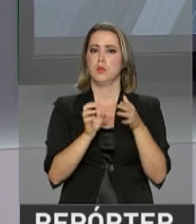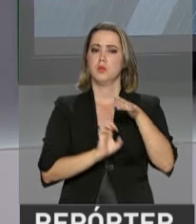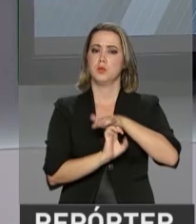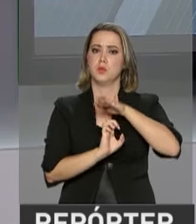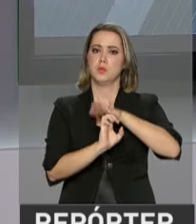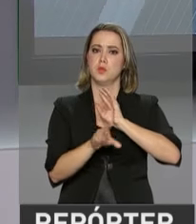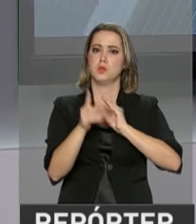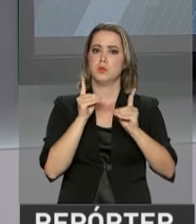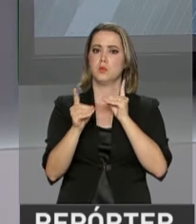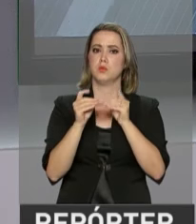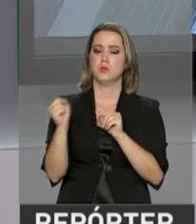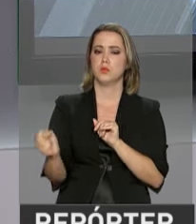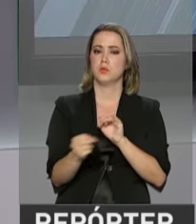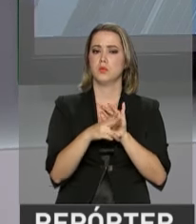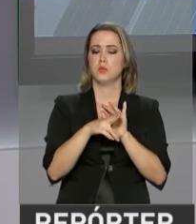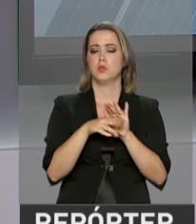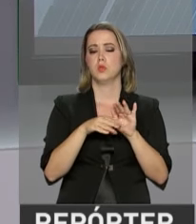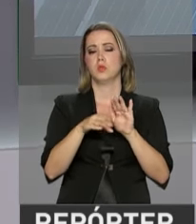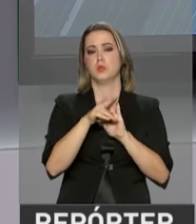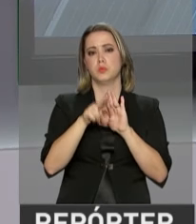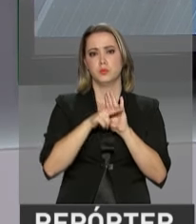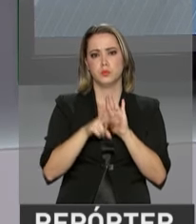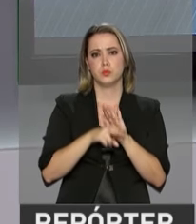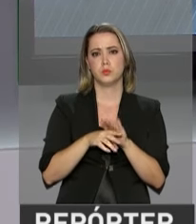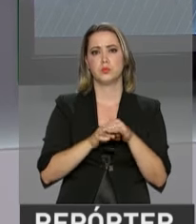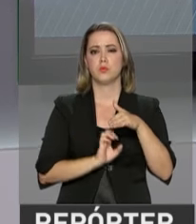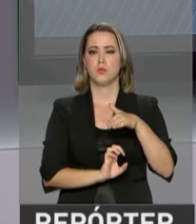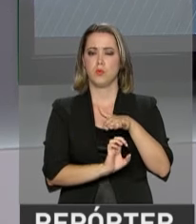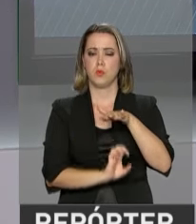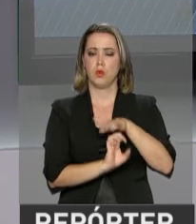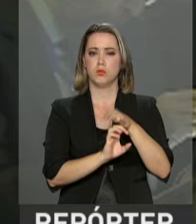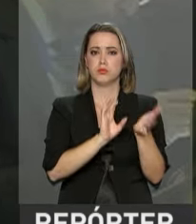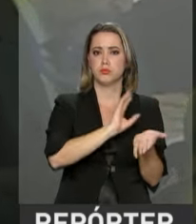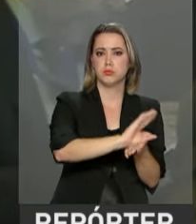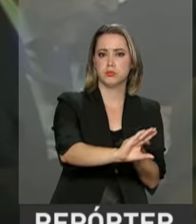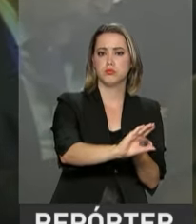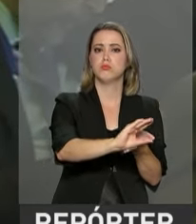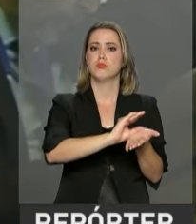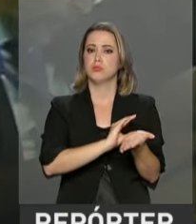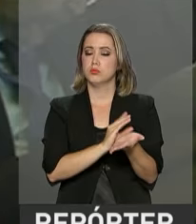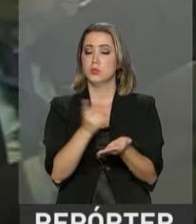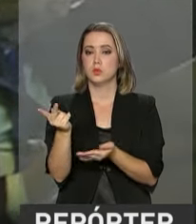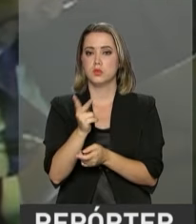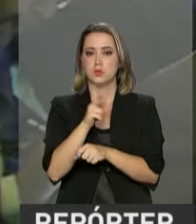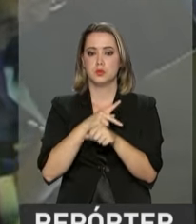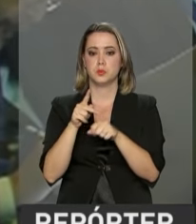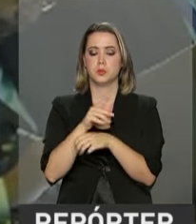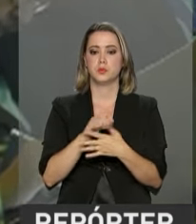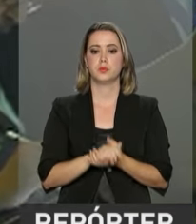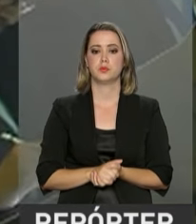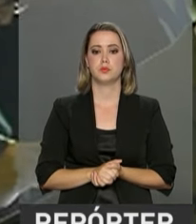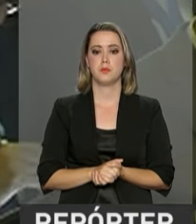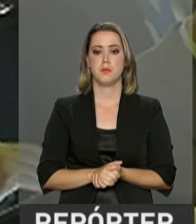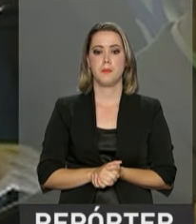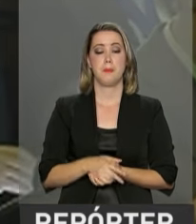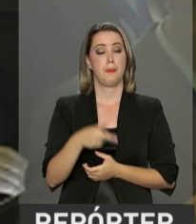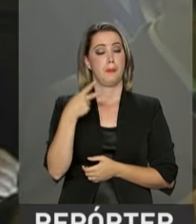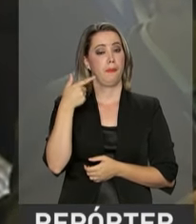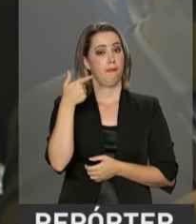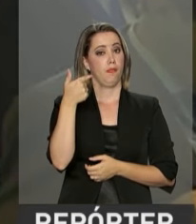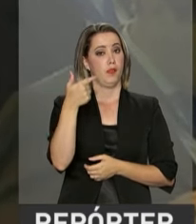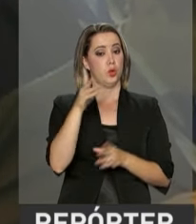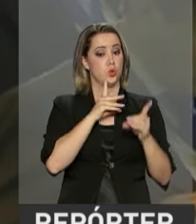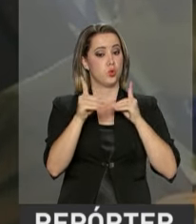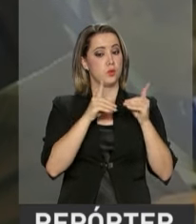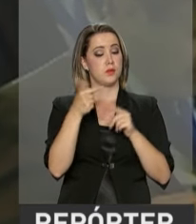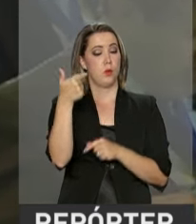para discutir novas parcerias e investimentos um debate entre empresários de dois países com